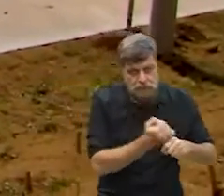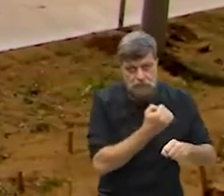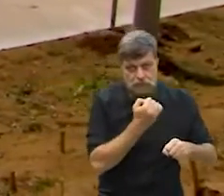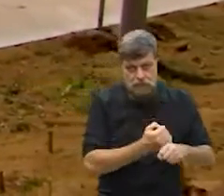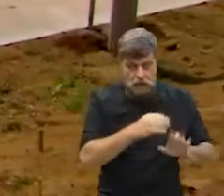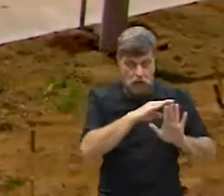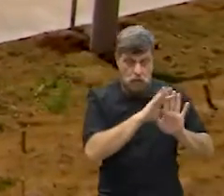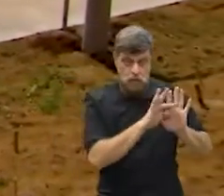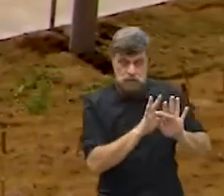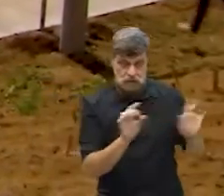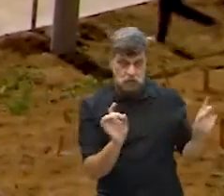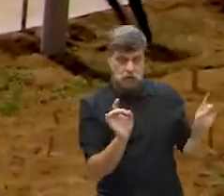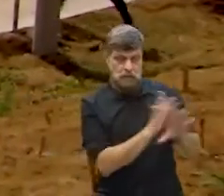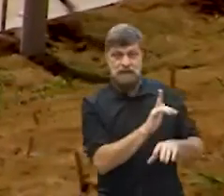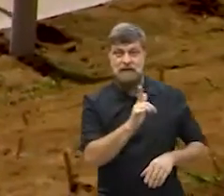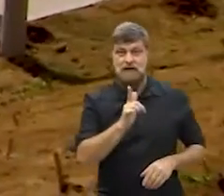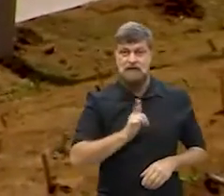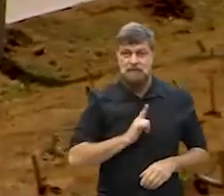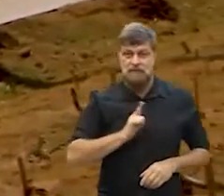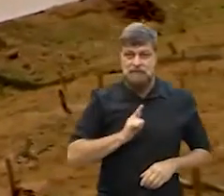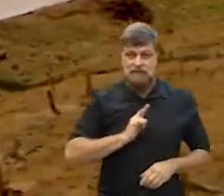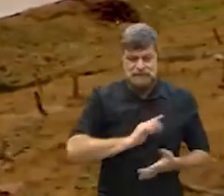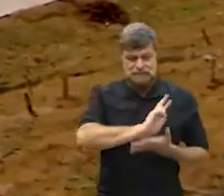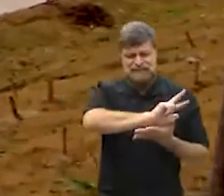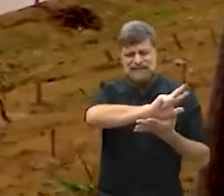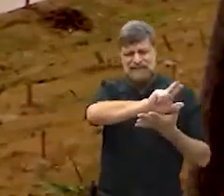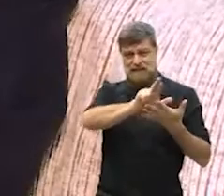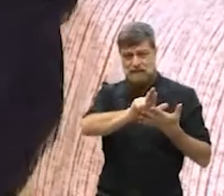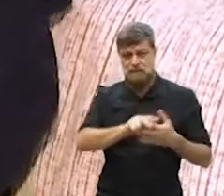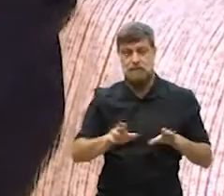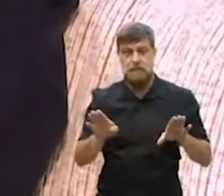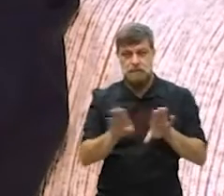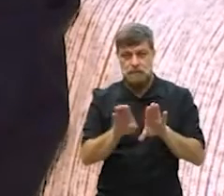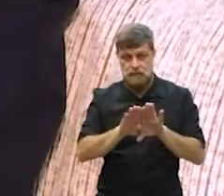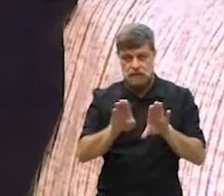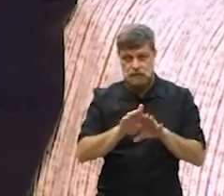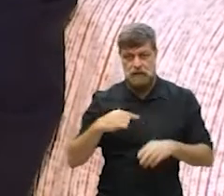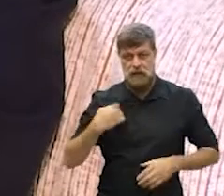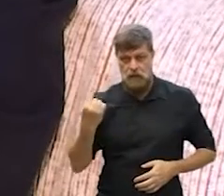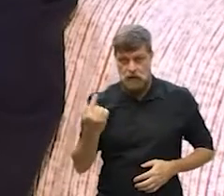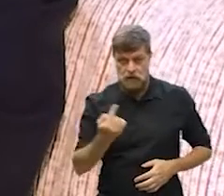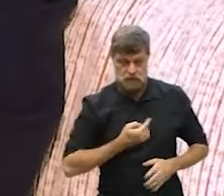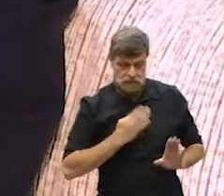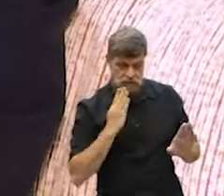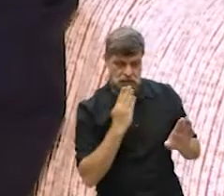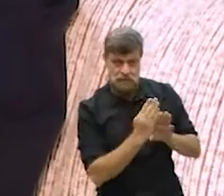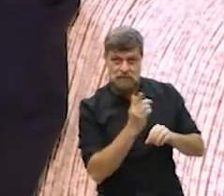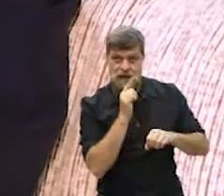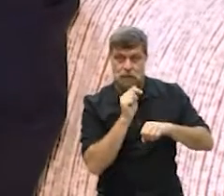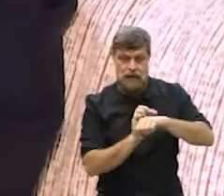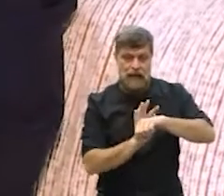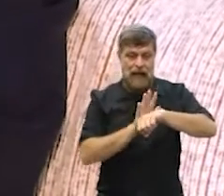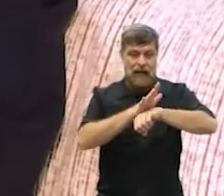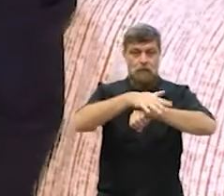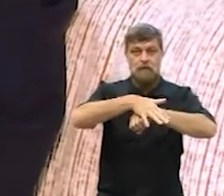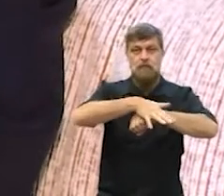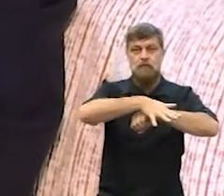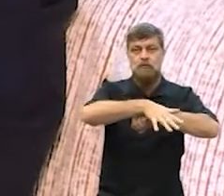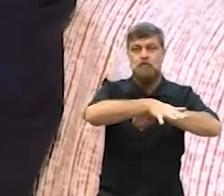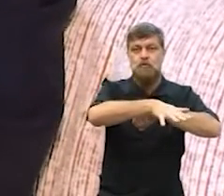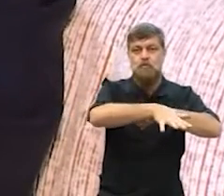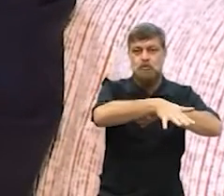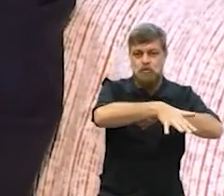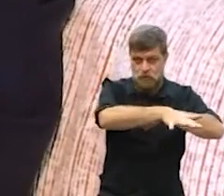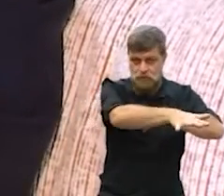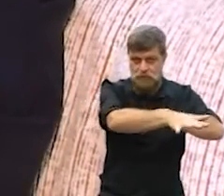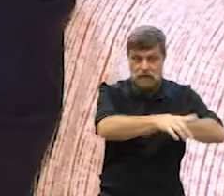praça é completo e vai proporcionar muitos equipamentos. E, inclusive, nós localizamos uma nascente de água nessa